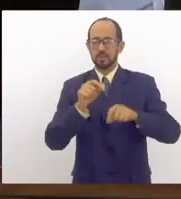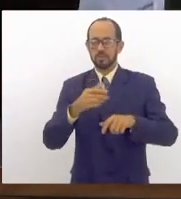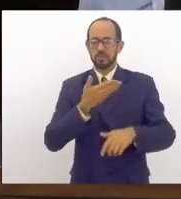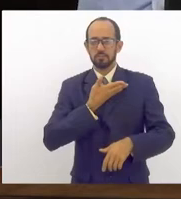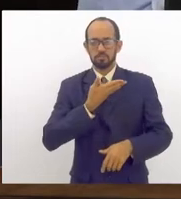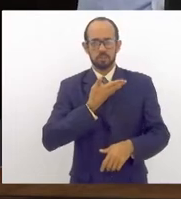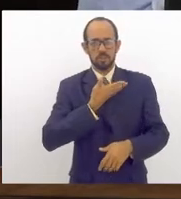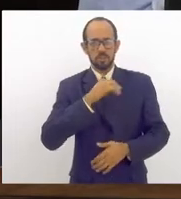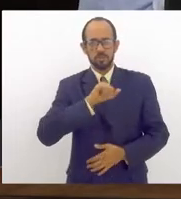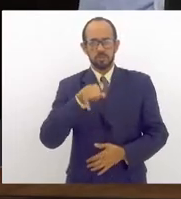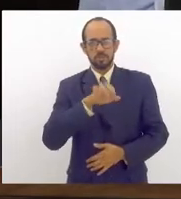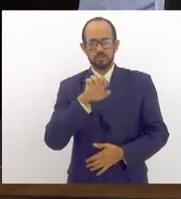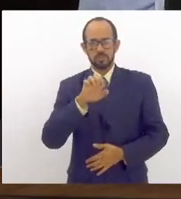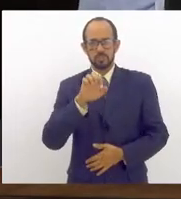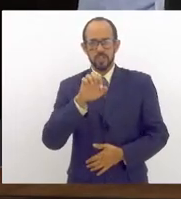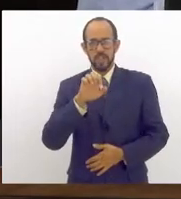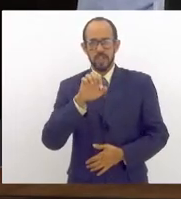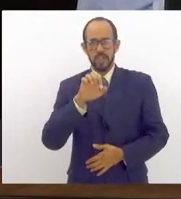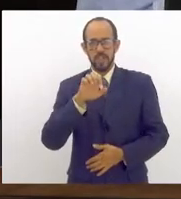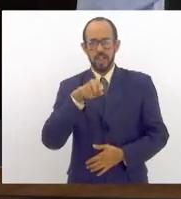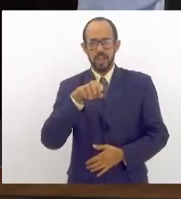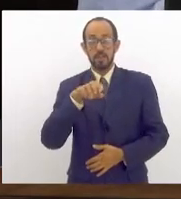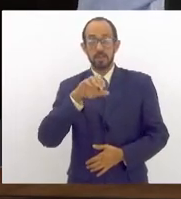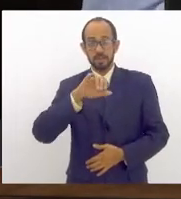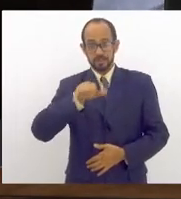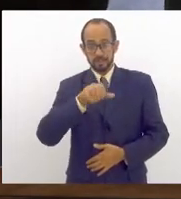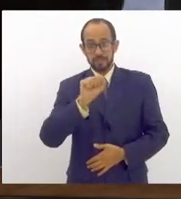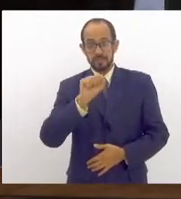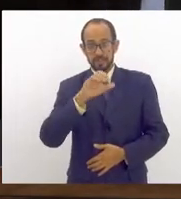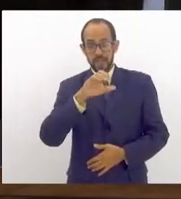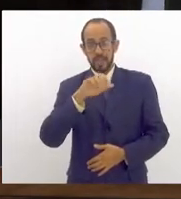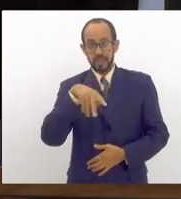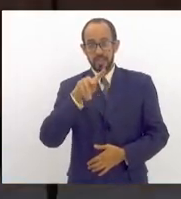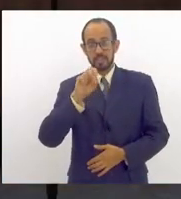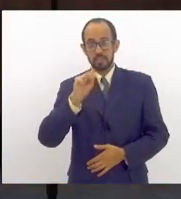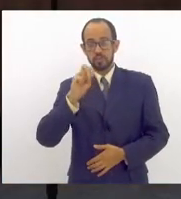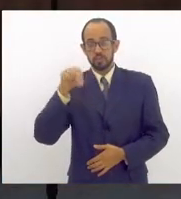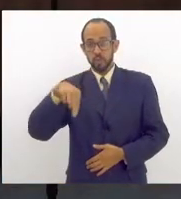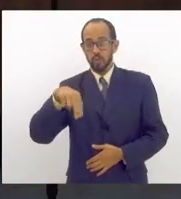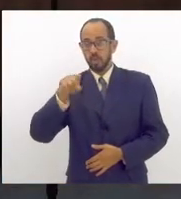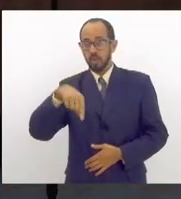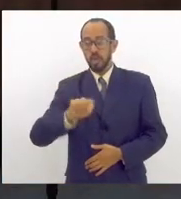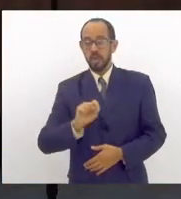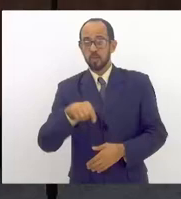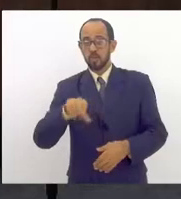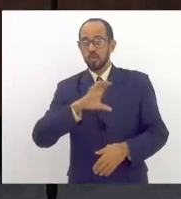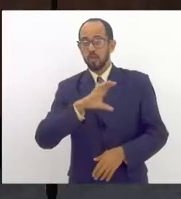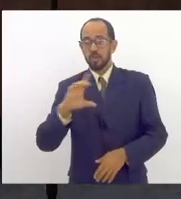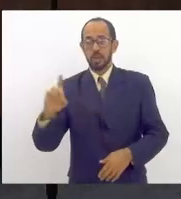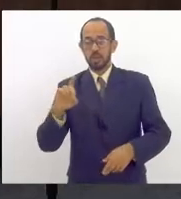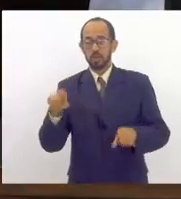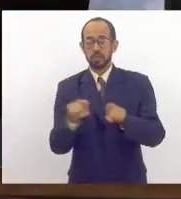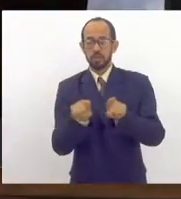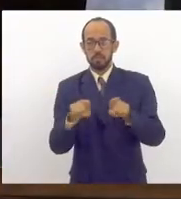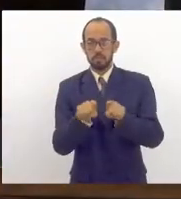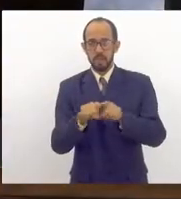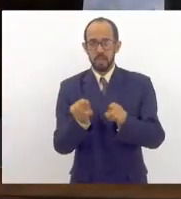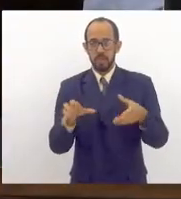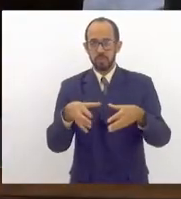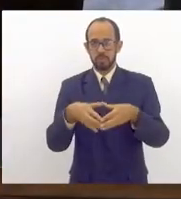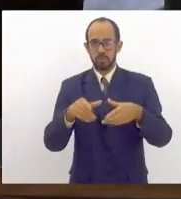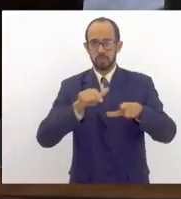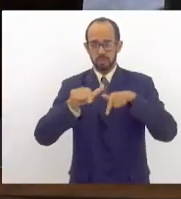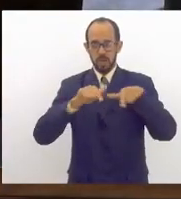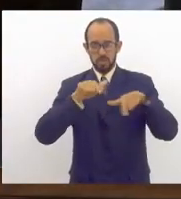Jackson nosso Jack aí o Jack faz assim ó também foi um dos coordenadores da comissão do trabalho contribuiu bastante